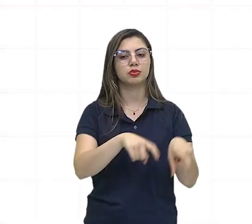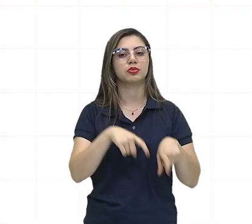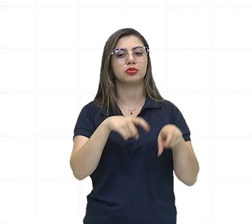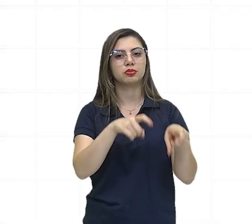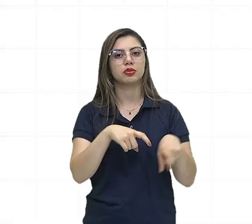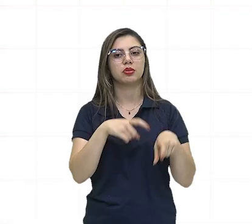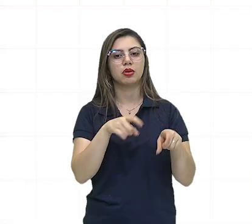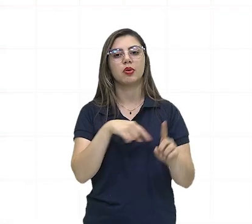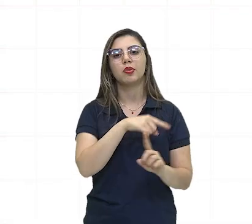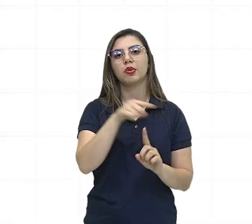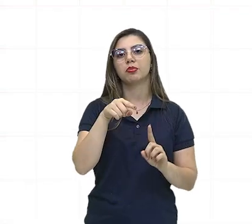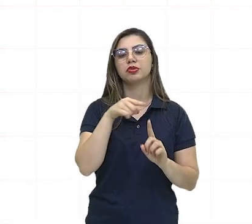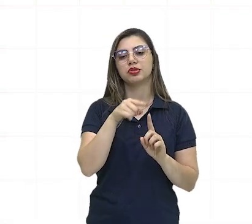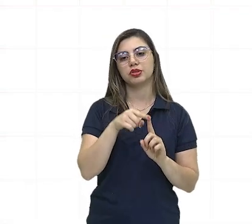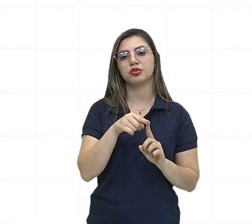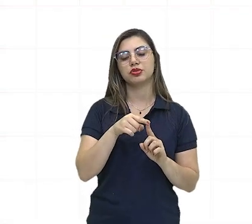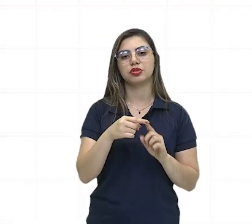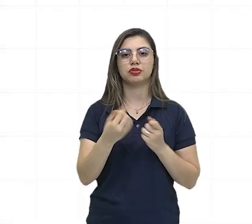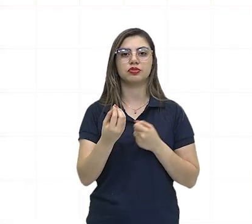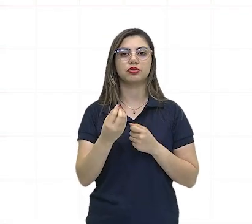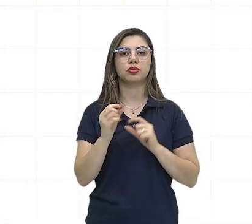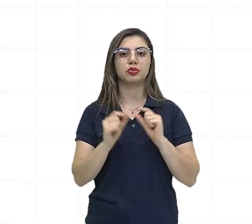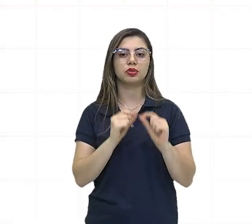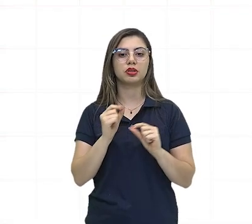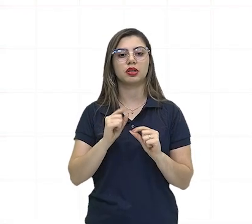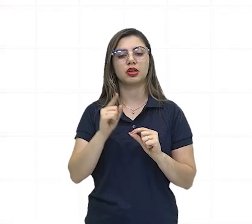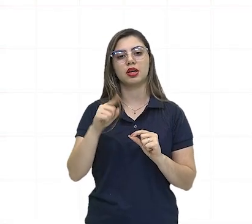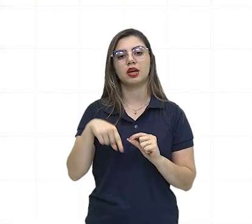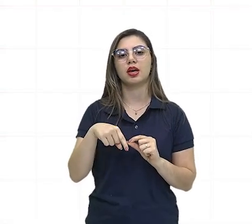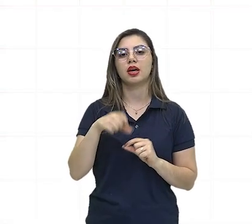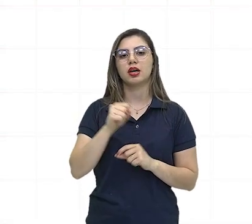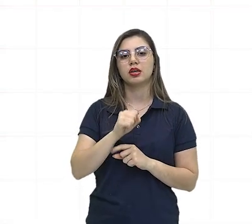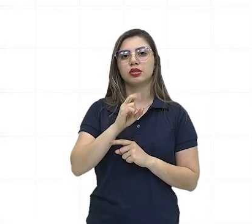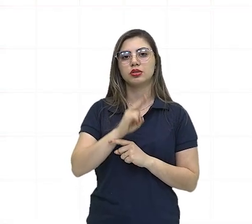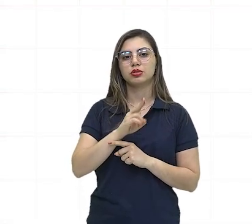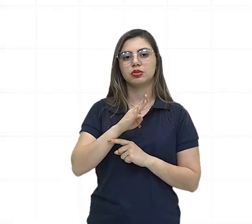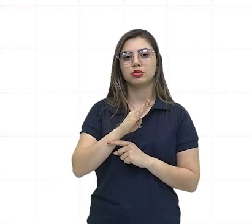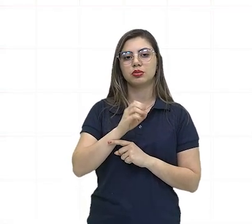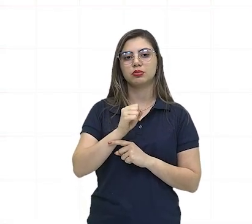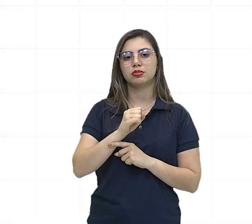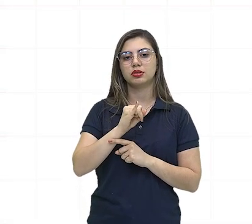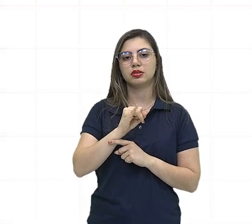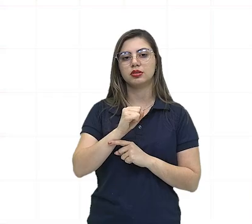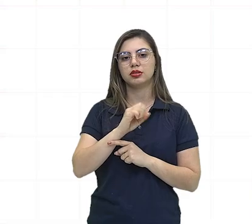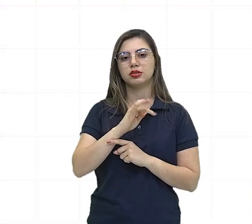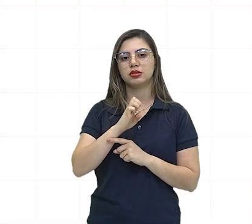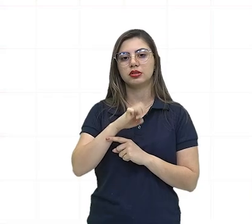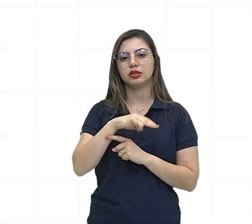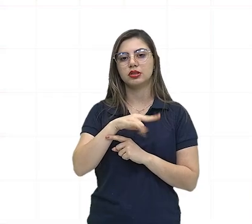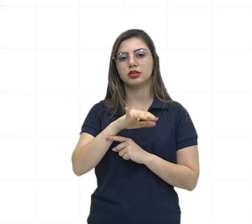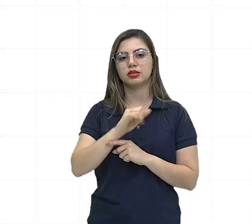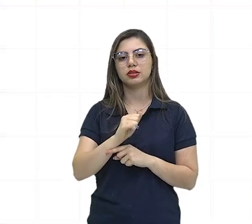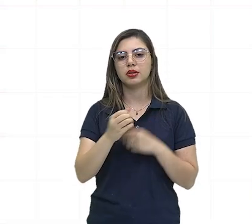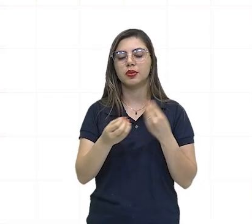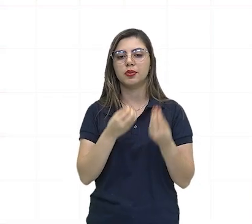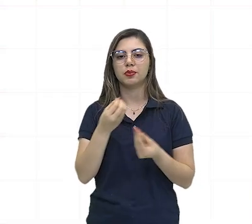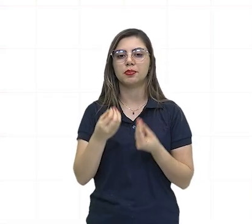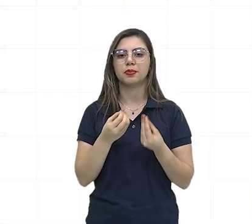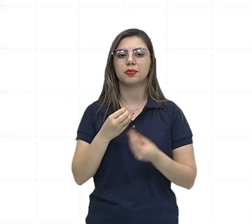de subsistência, agricultura de jardinagem, né? Onde o agricultor ele